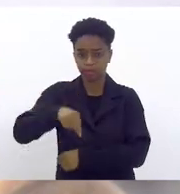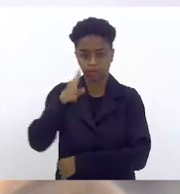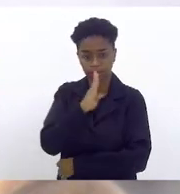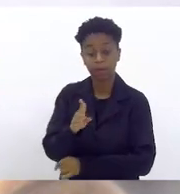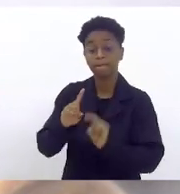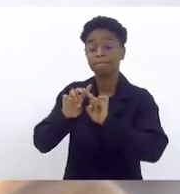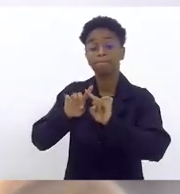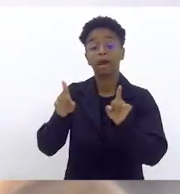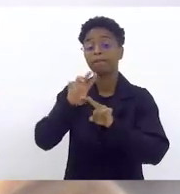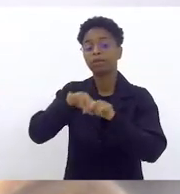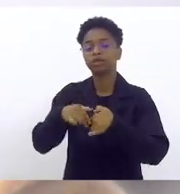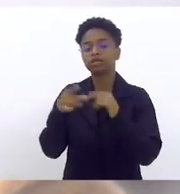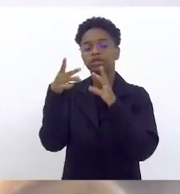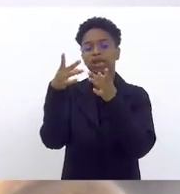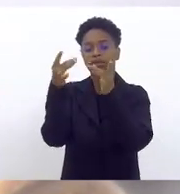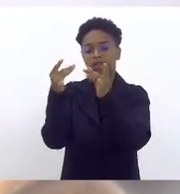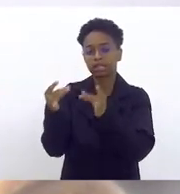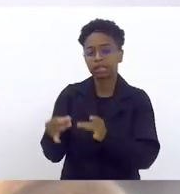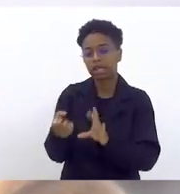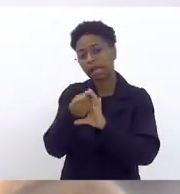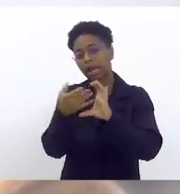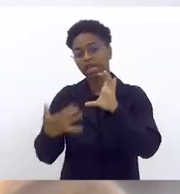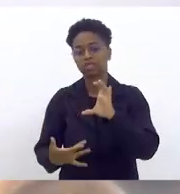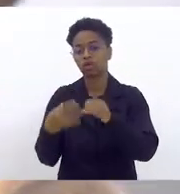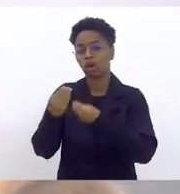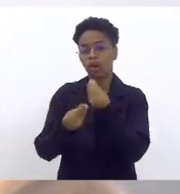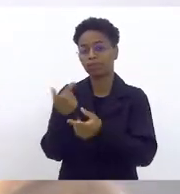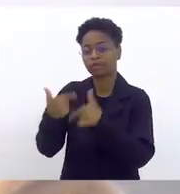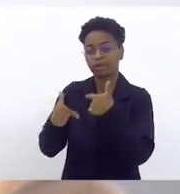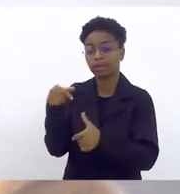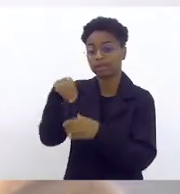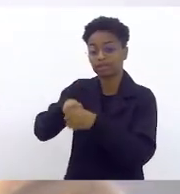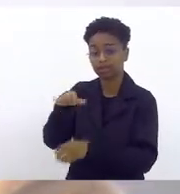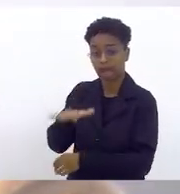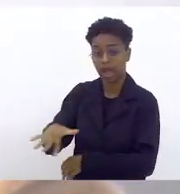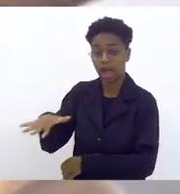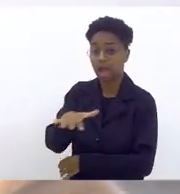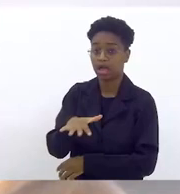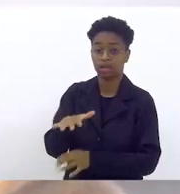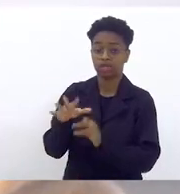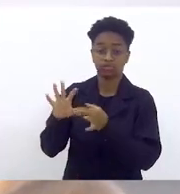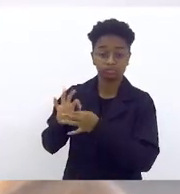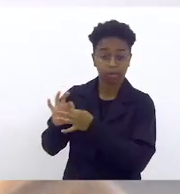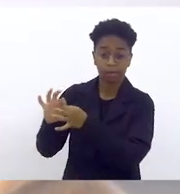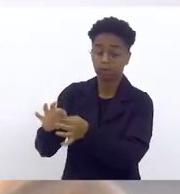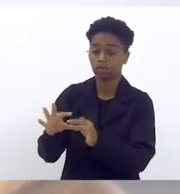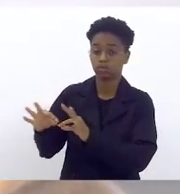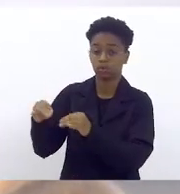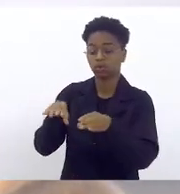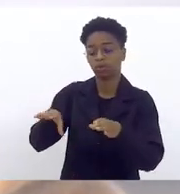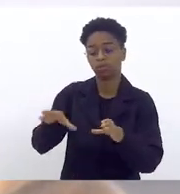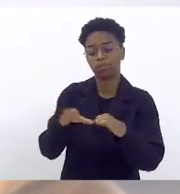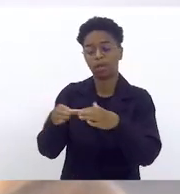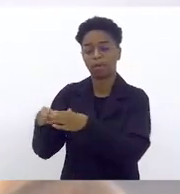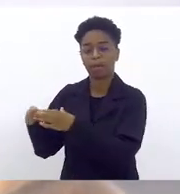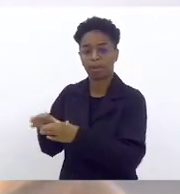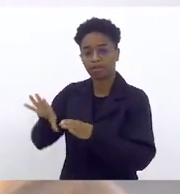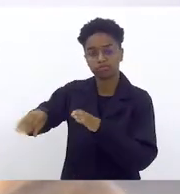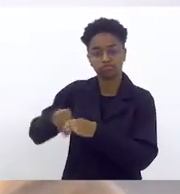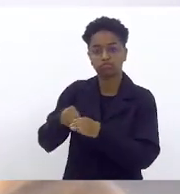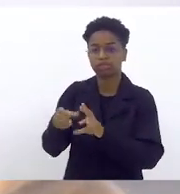por conta das peculiaridades da forma de emprego na cadeia da produção de todo o complexo industrial da saúde é